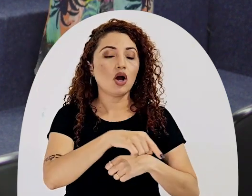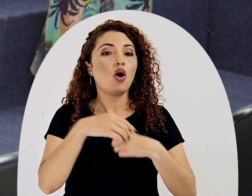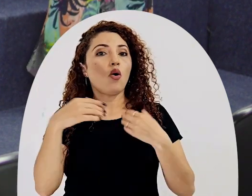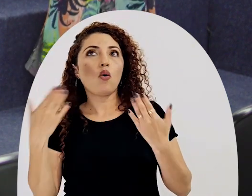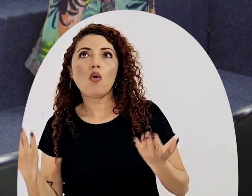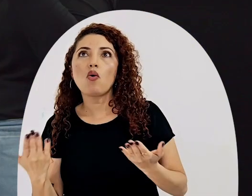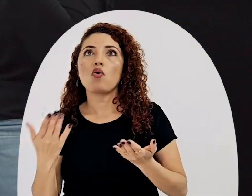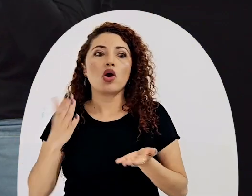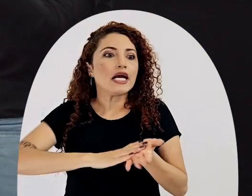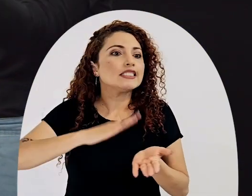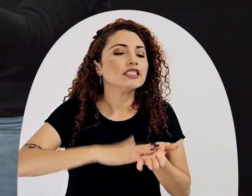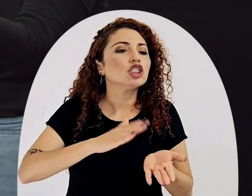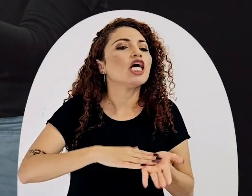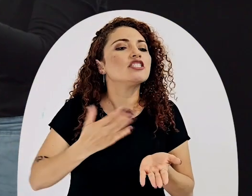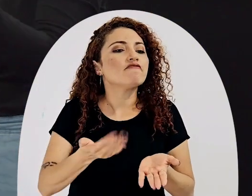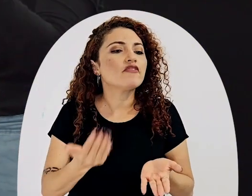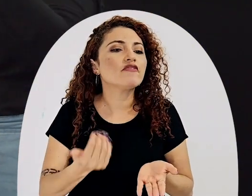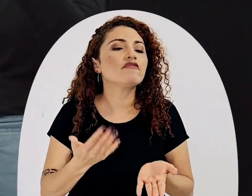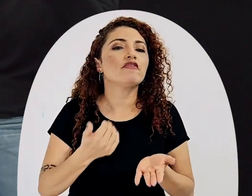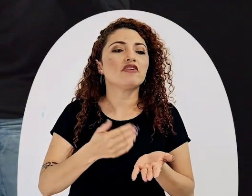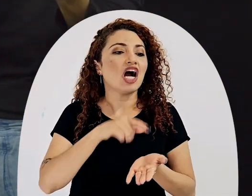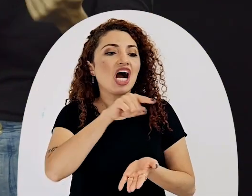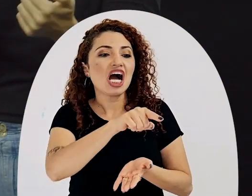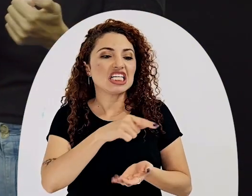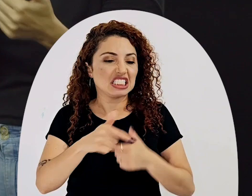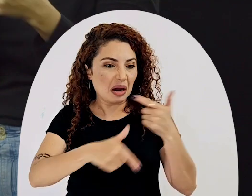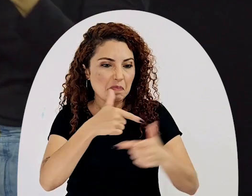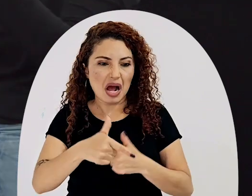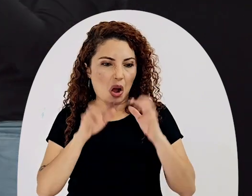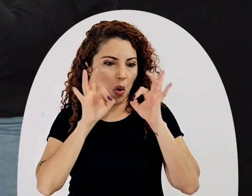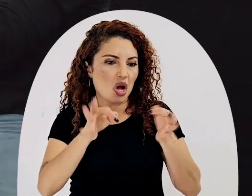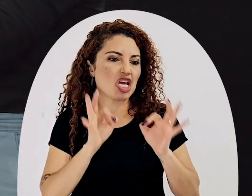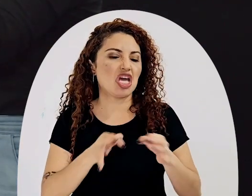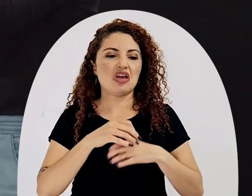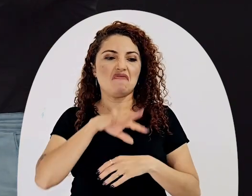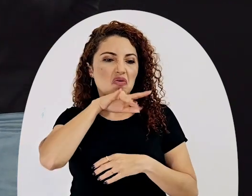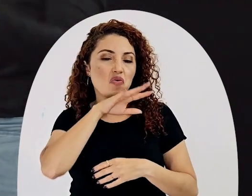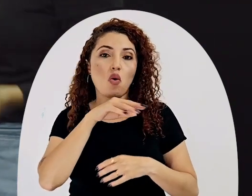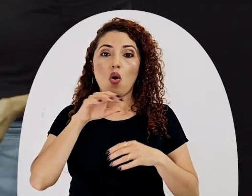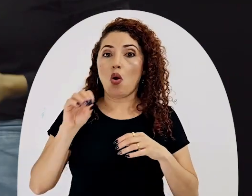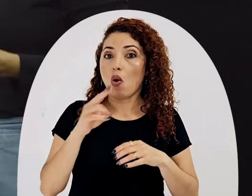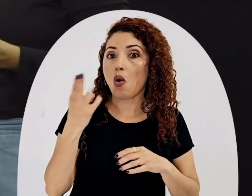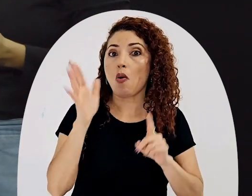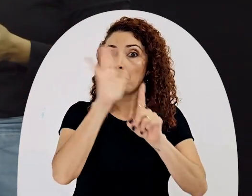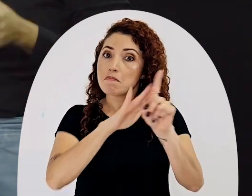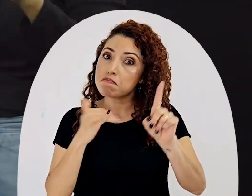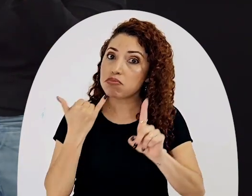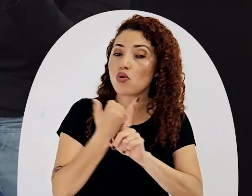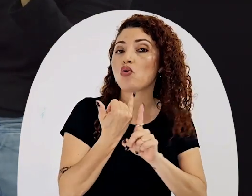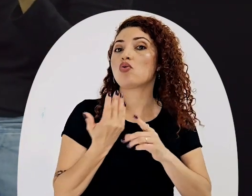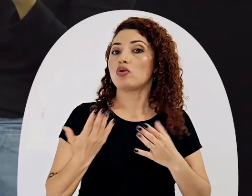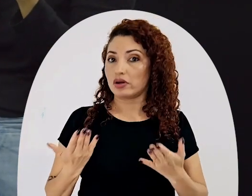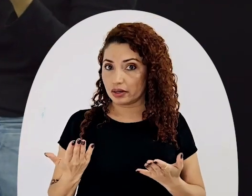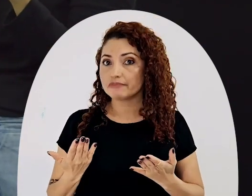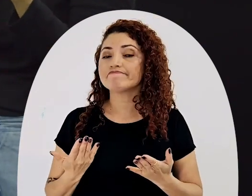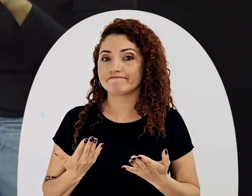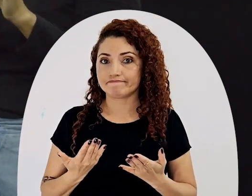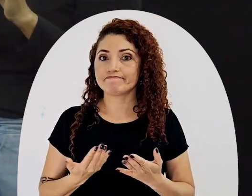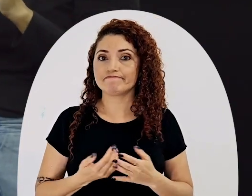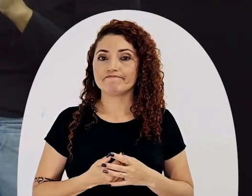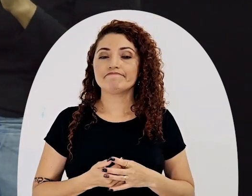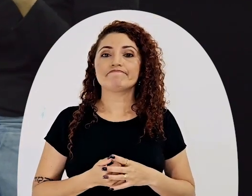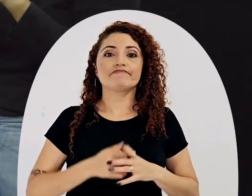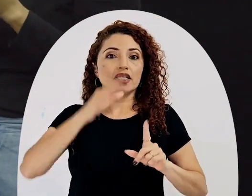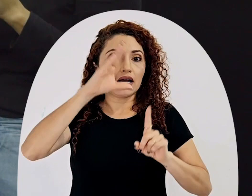não é feita, sempre uma culpabilização dizendo que o trabalho nunca está legal, ou um bullying com os colegas de trabalho. O assédio moral não